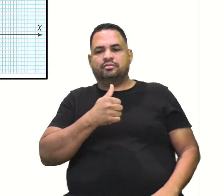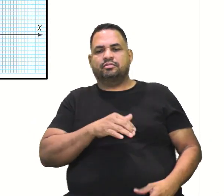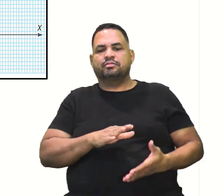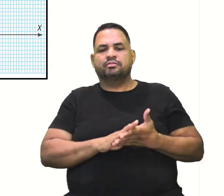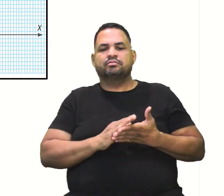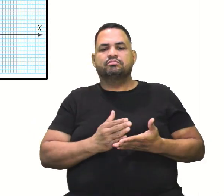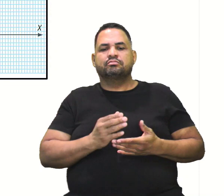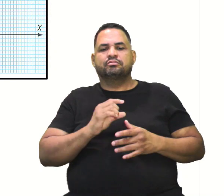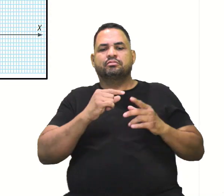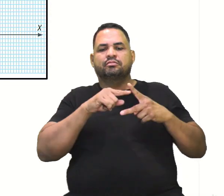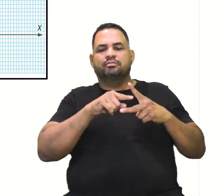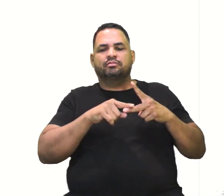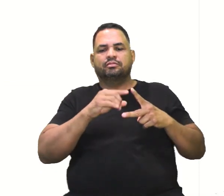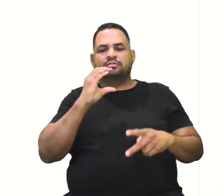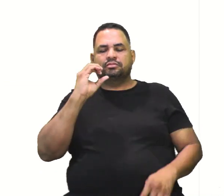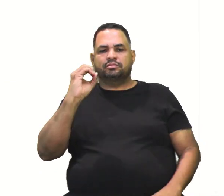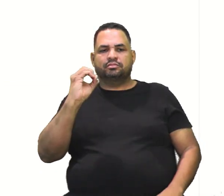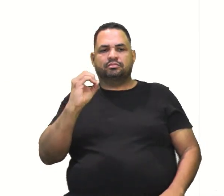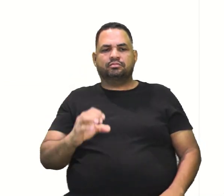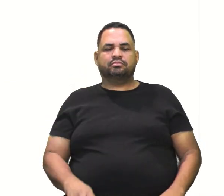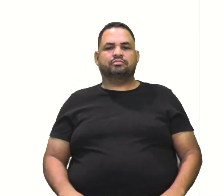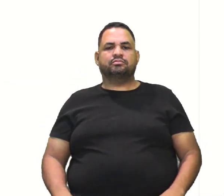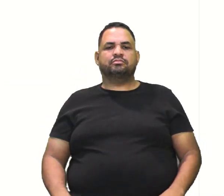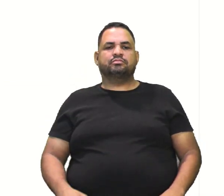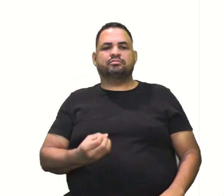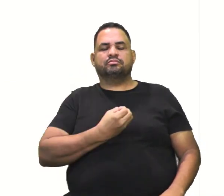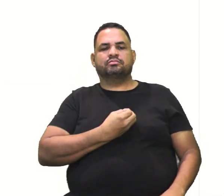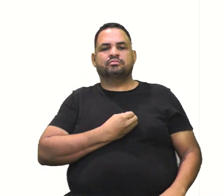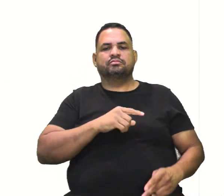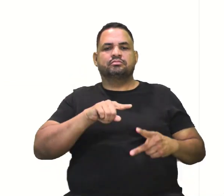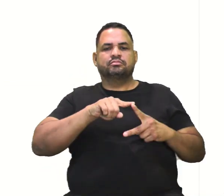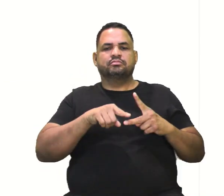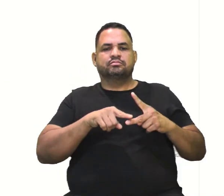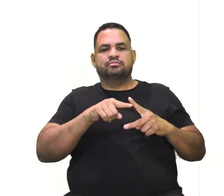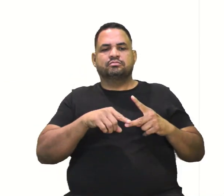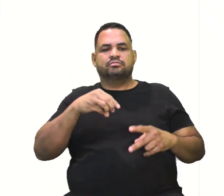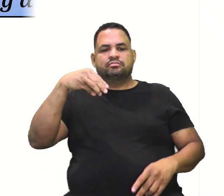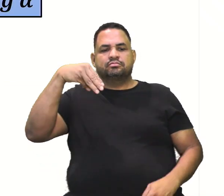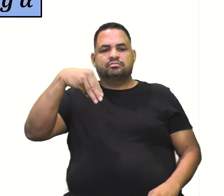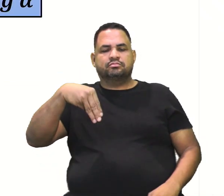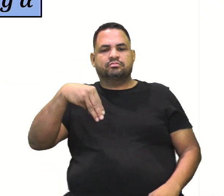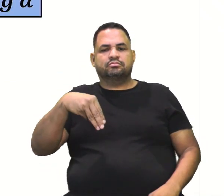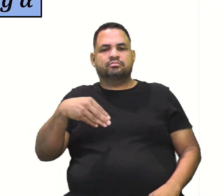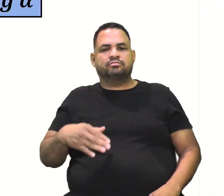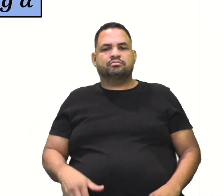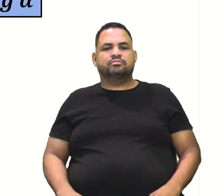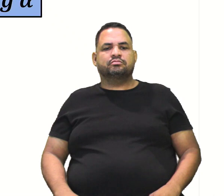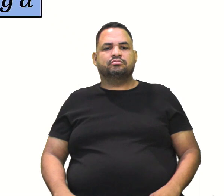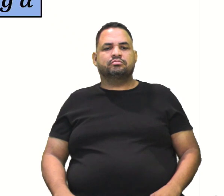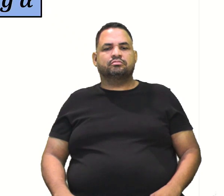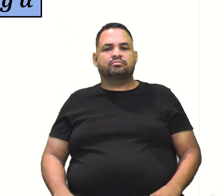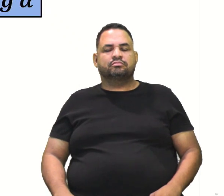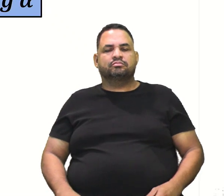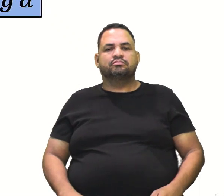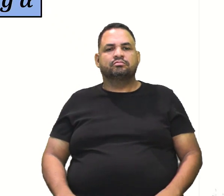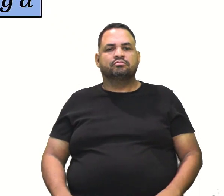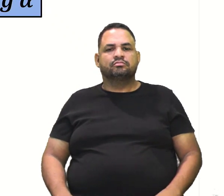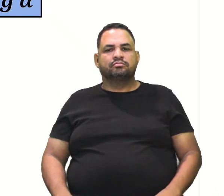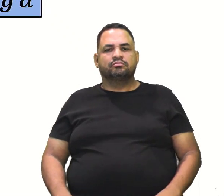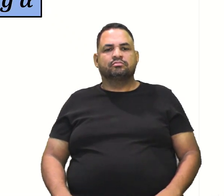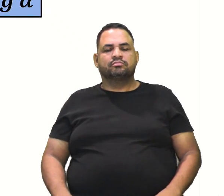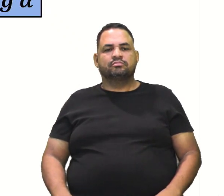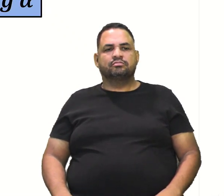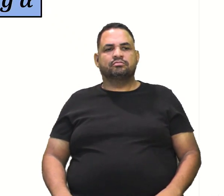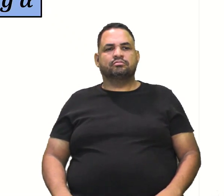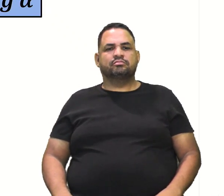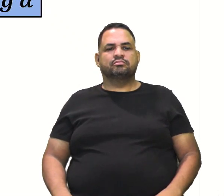ângulo nulo, né? 0 grau. O coeficiente angular é aquele mzinho, né? O mzinho é dado de diversas formas.